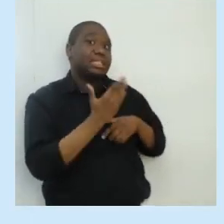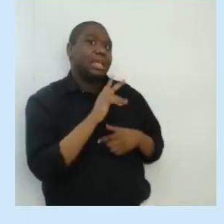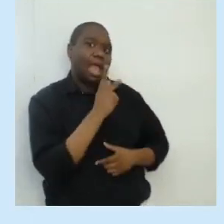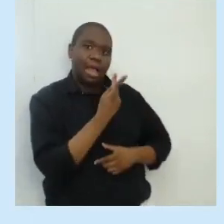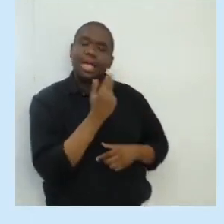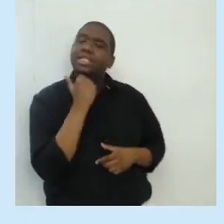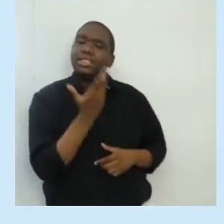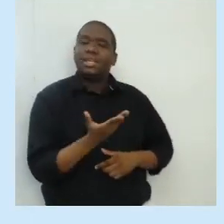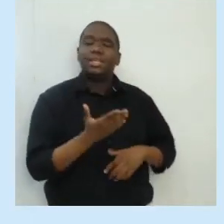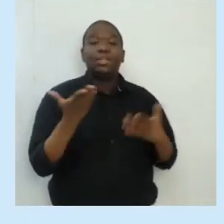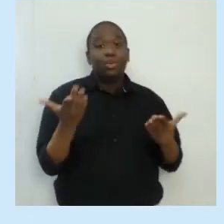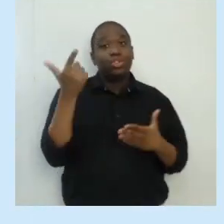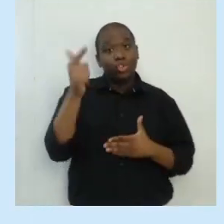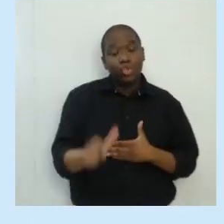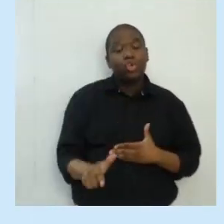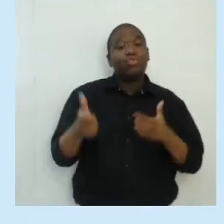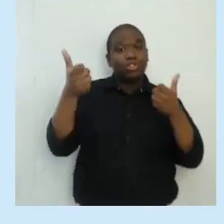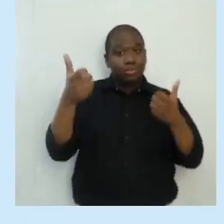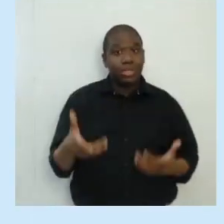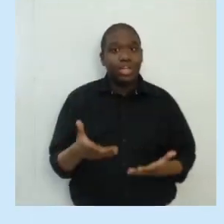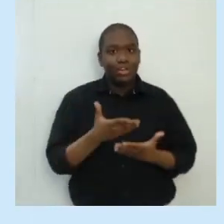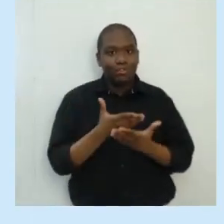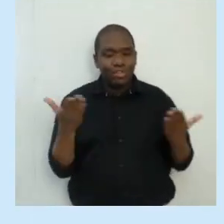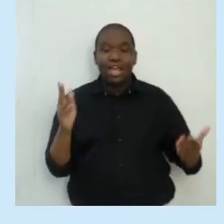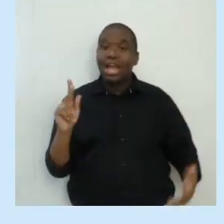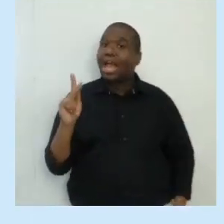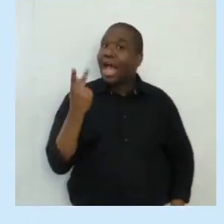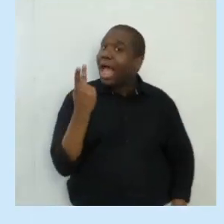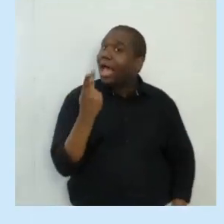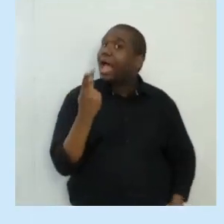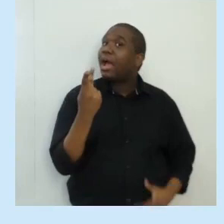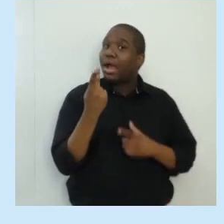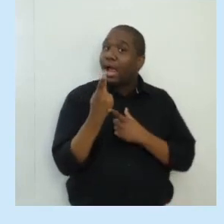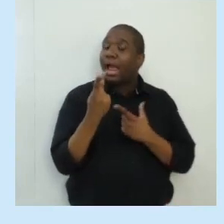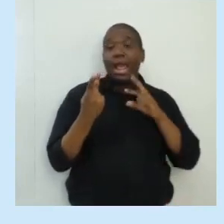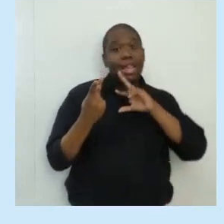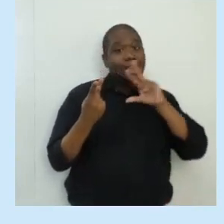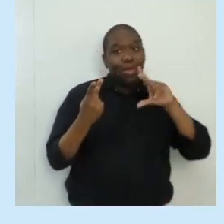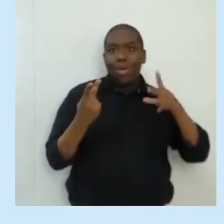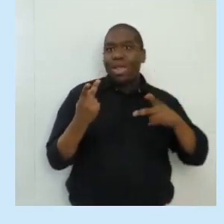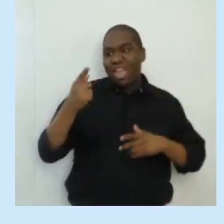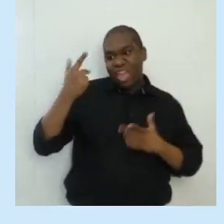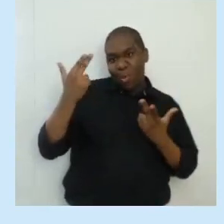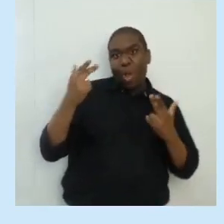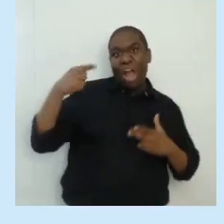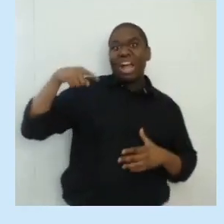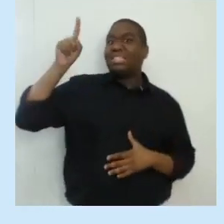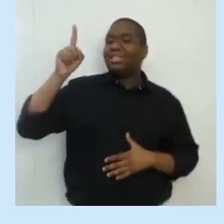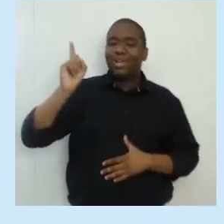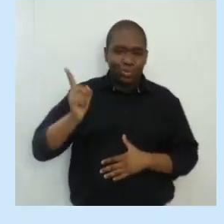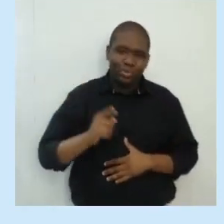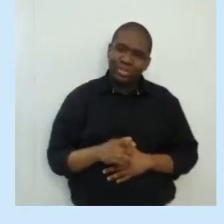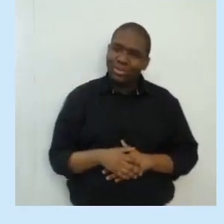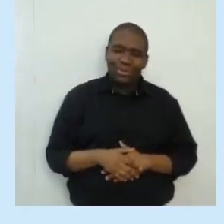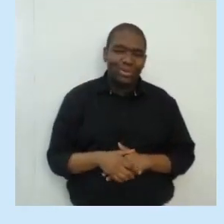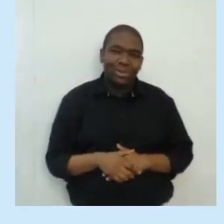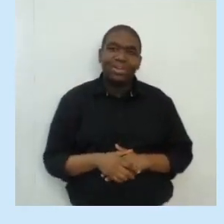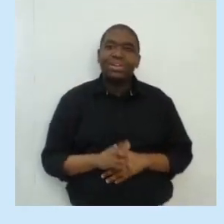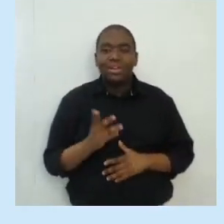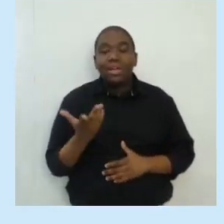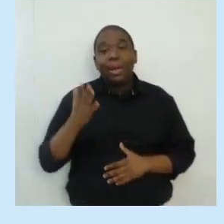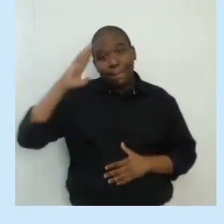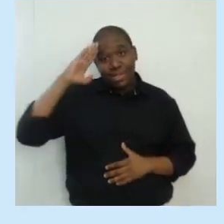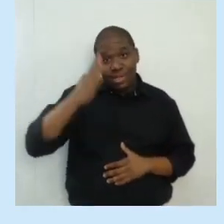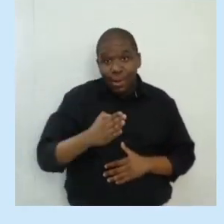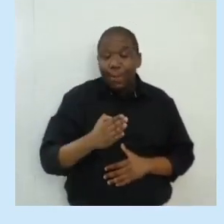só para deixar claro a vocês, H não é acento, tá? Nada de utilizar o H, principalmente